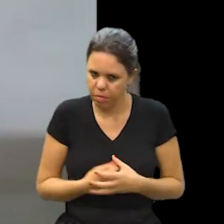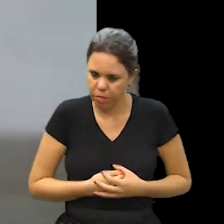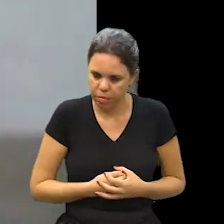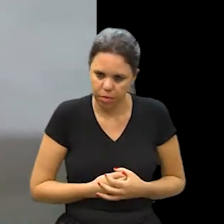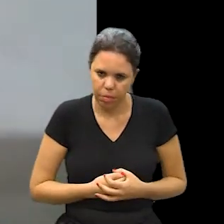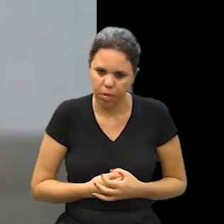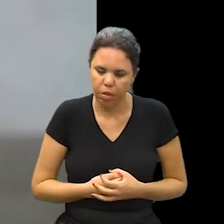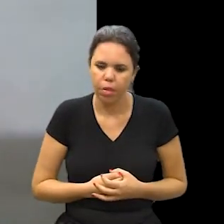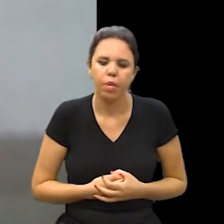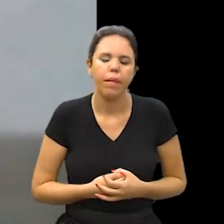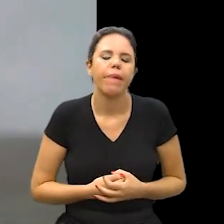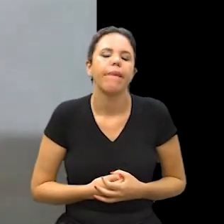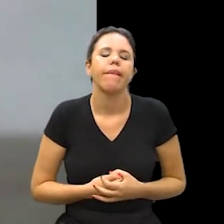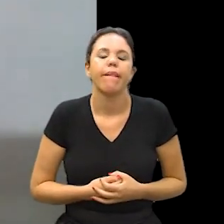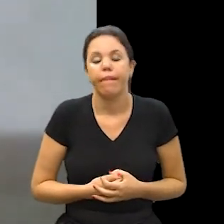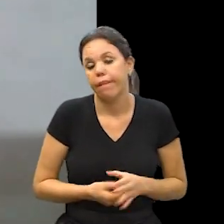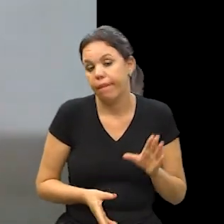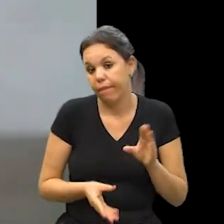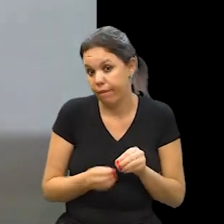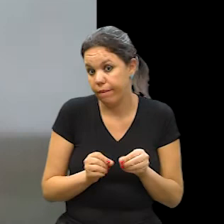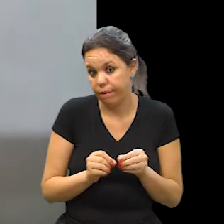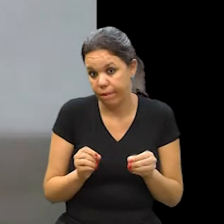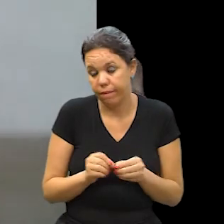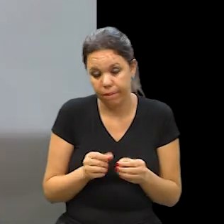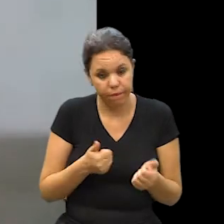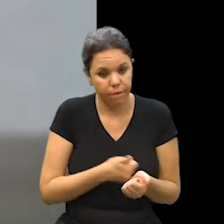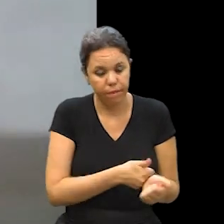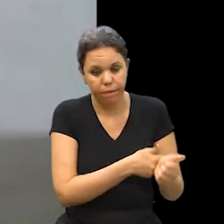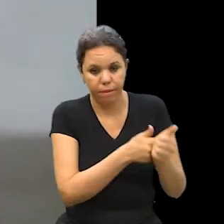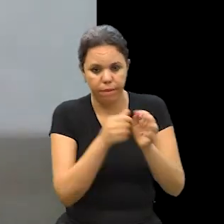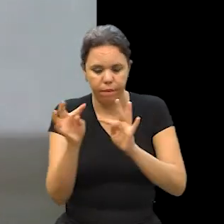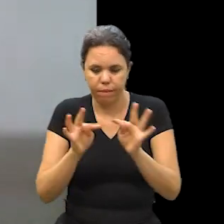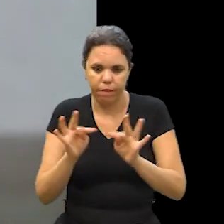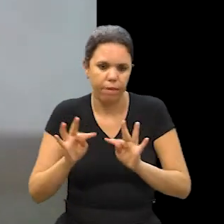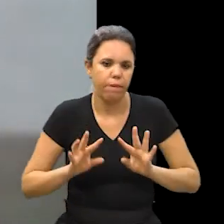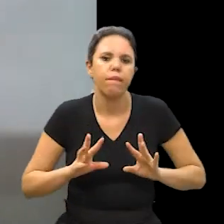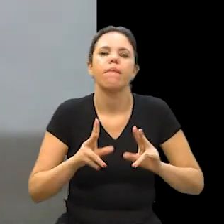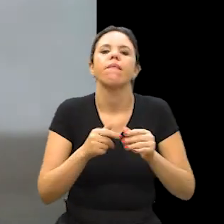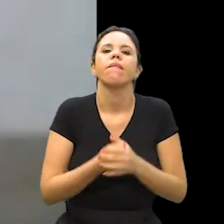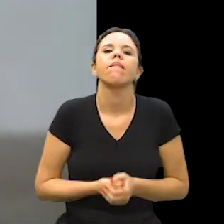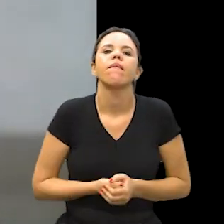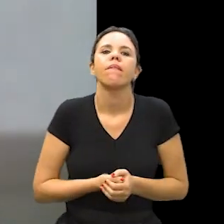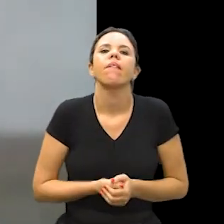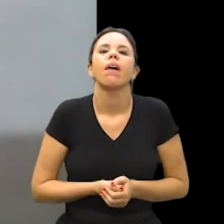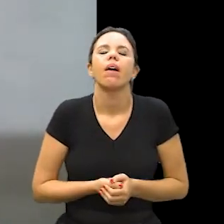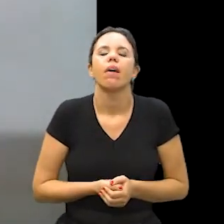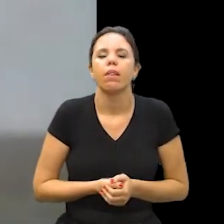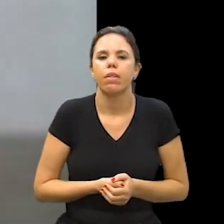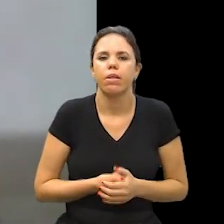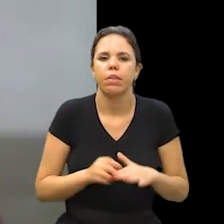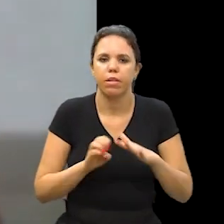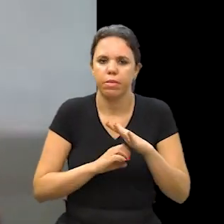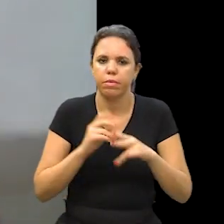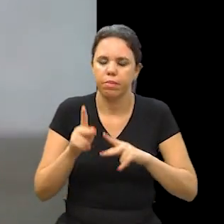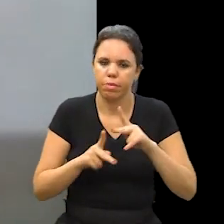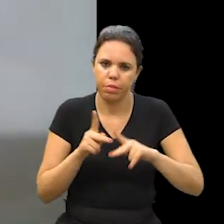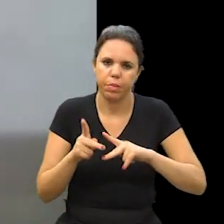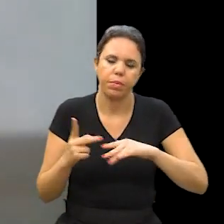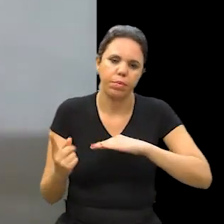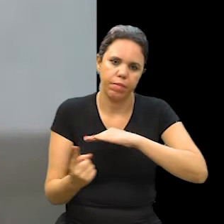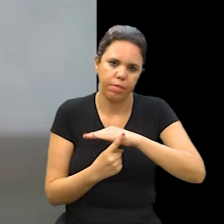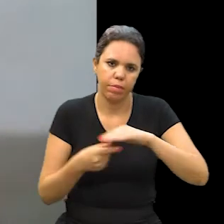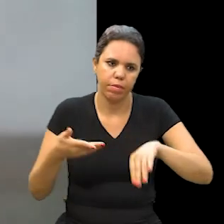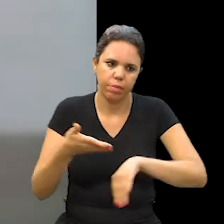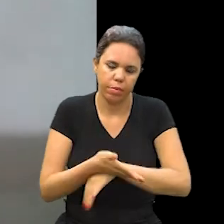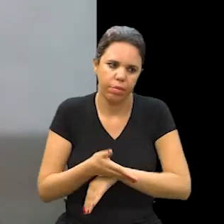sabe? E é isso, a gente faz esse acompanhamento todo, né? Quando eles entram na empresa, dentro